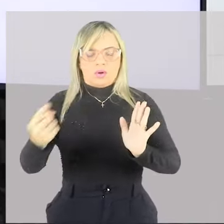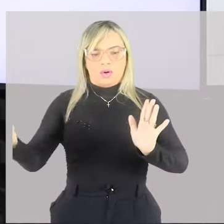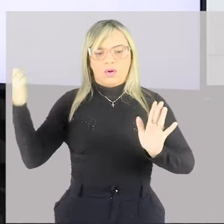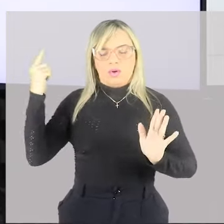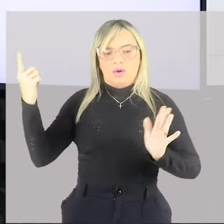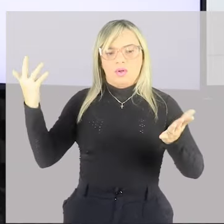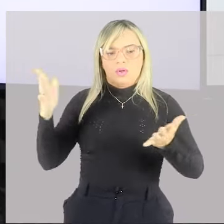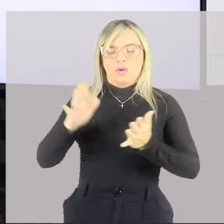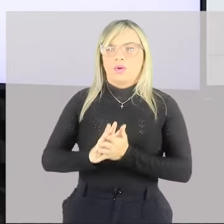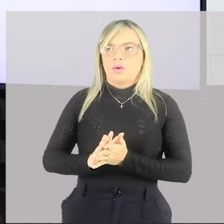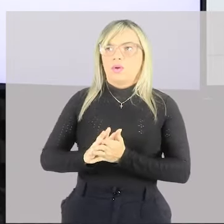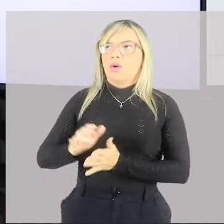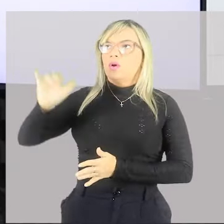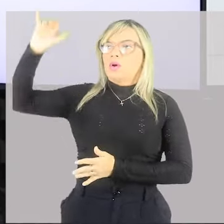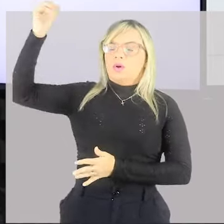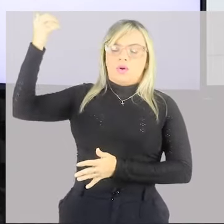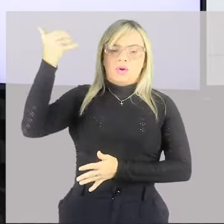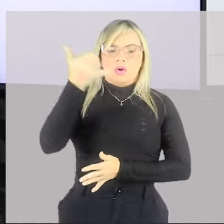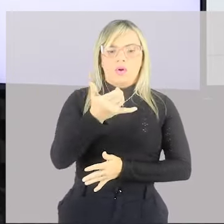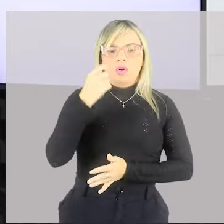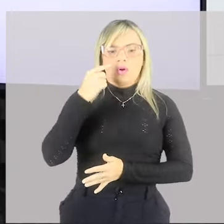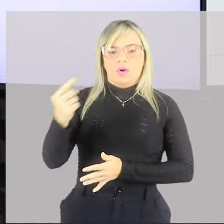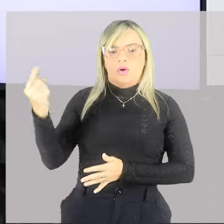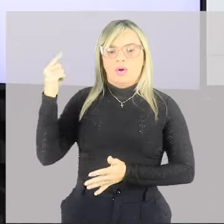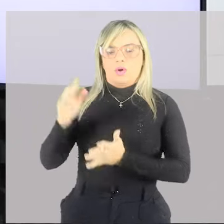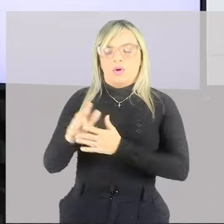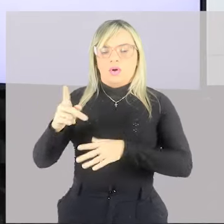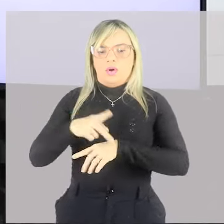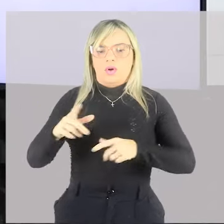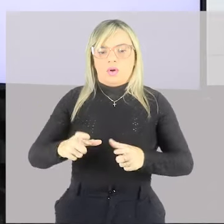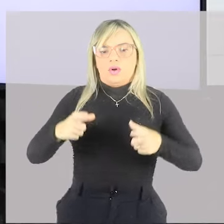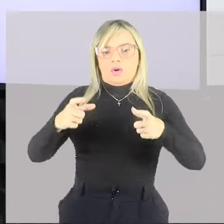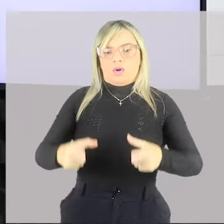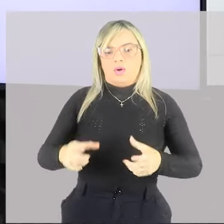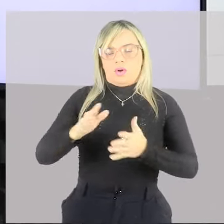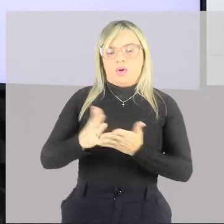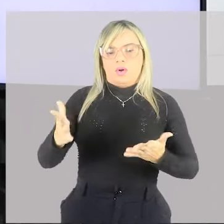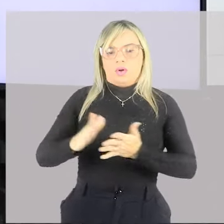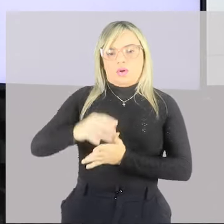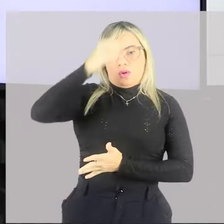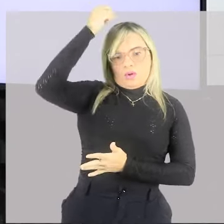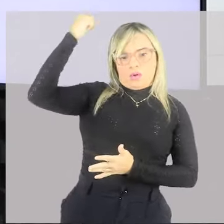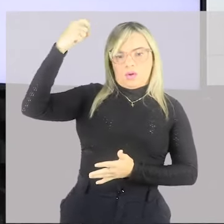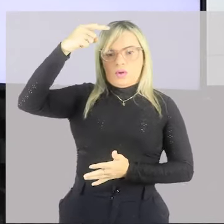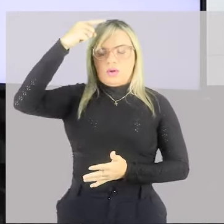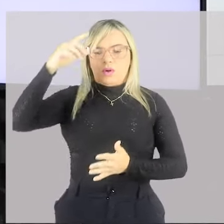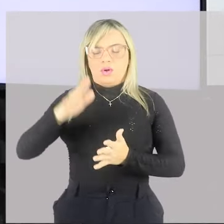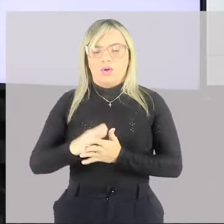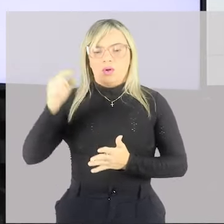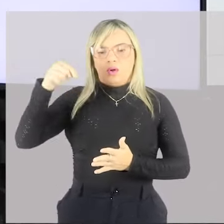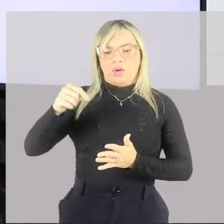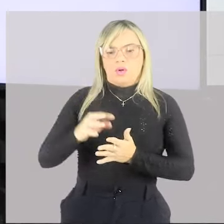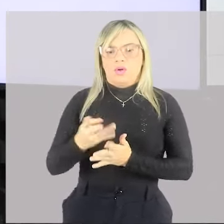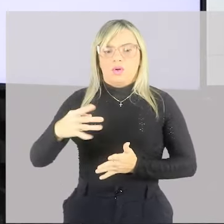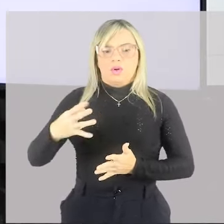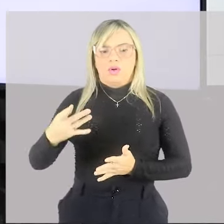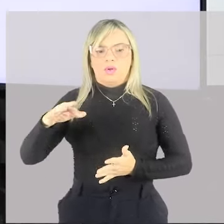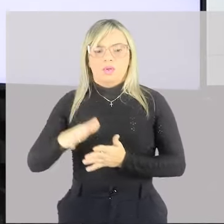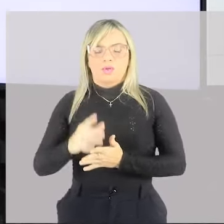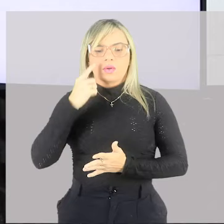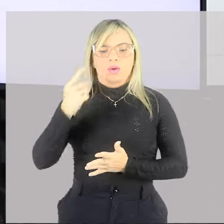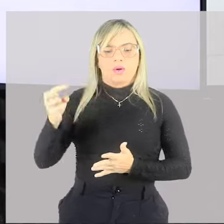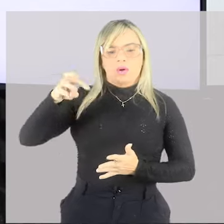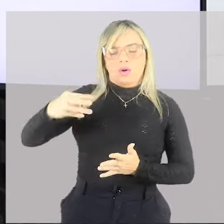por um dos Profetas do pátio do Santuário de Bom Jesus do matozinho em Congonhas no estado de Minas Gerais